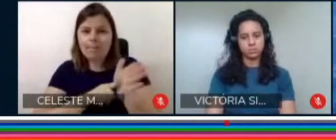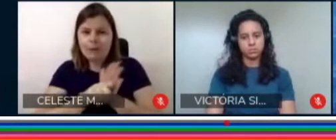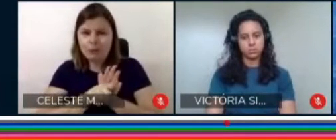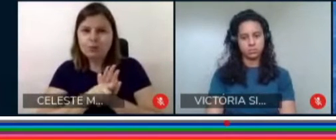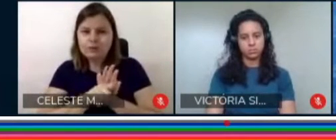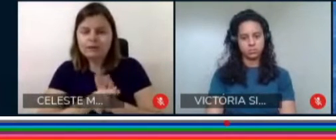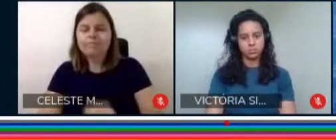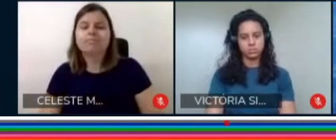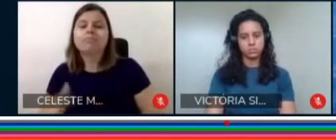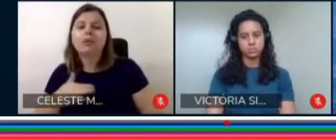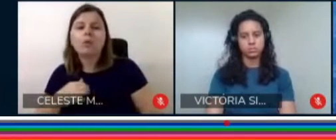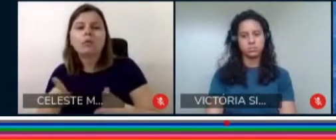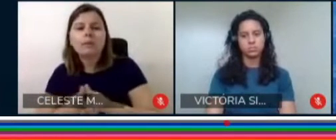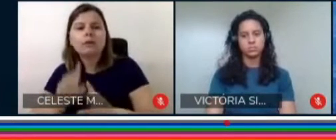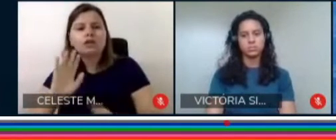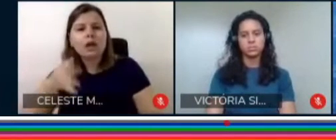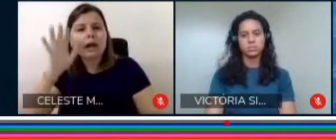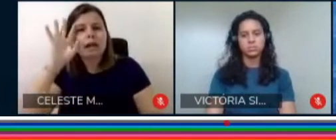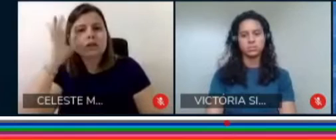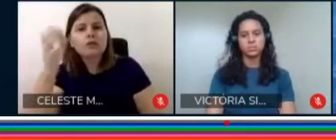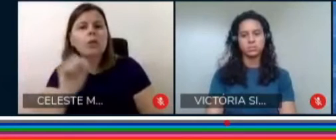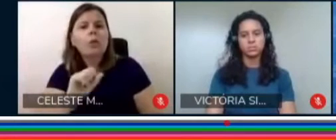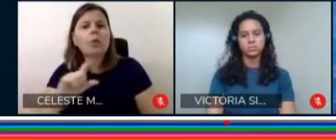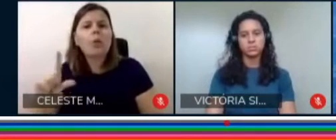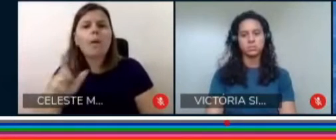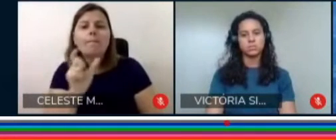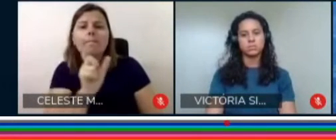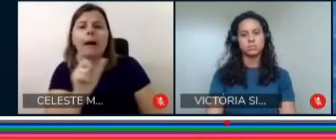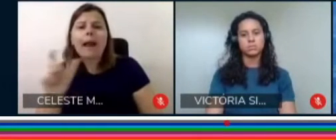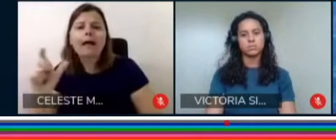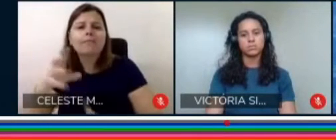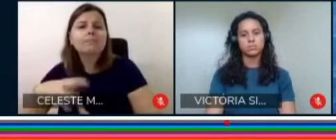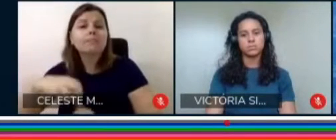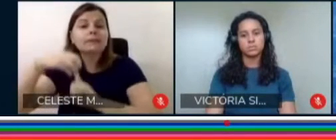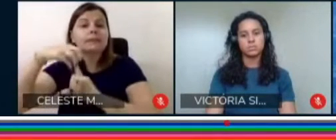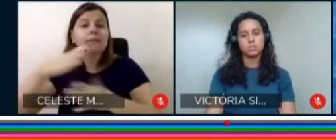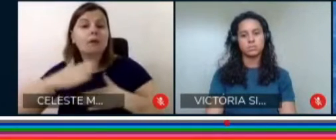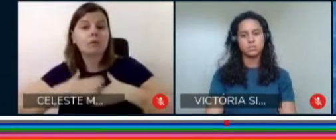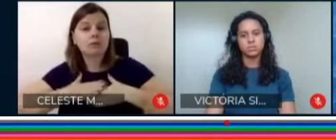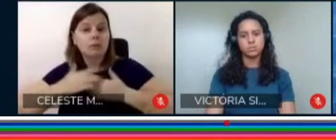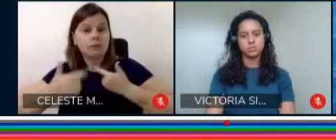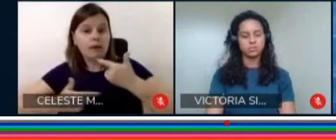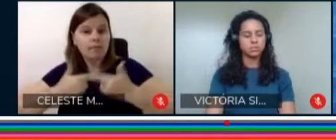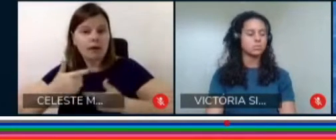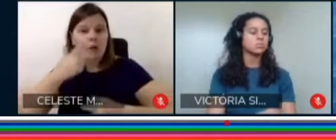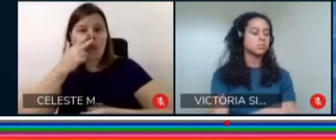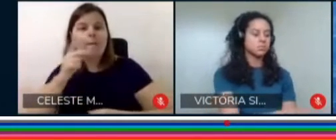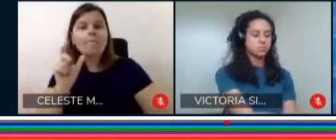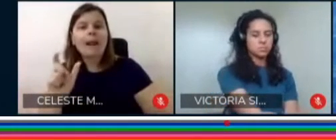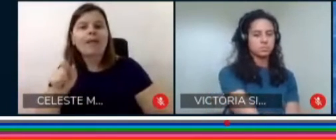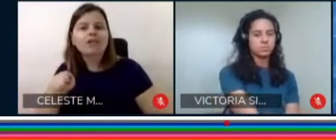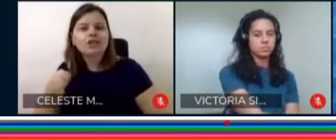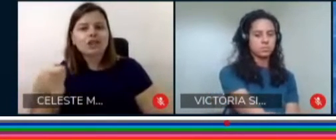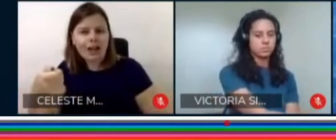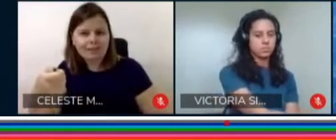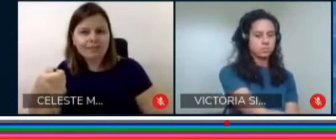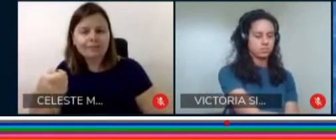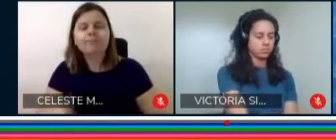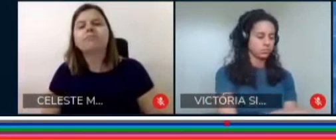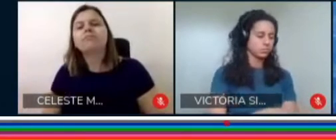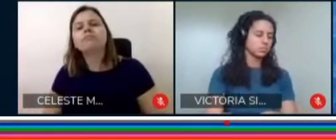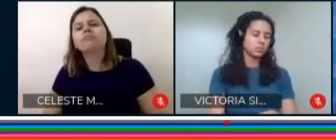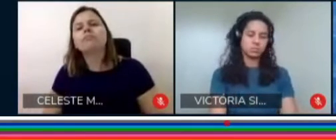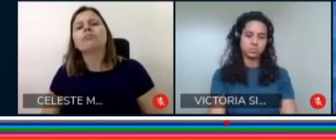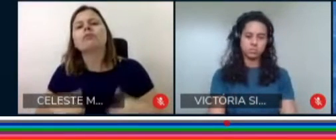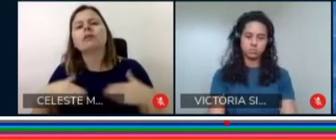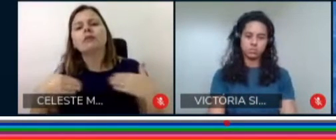minhas palavras-chave para o meu trabalho, aquilo que é principal, né? O assunto principal. A partir de então, eu vou trabalhar